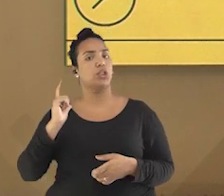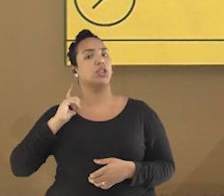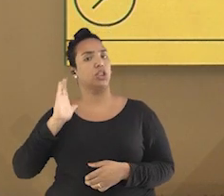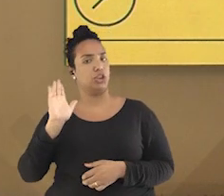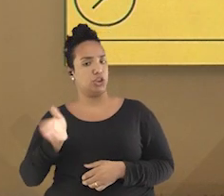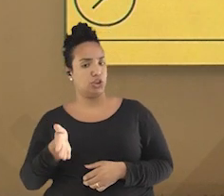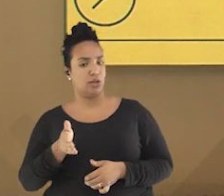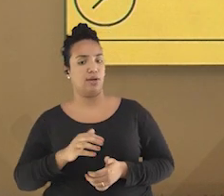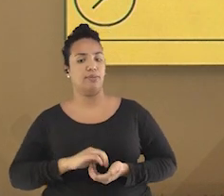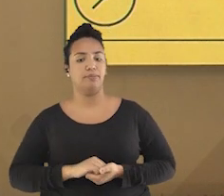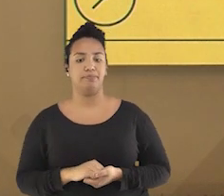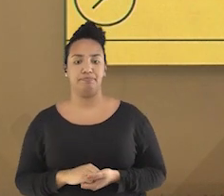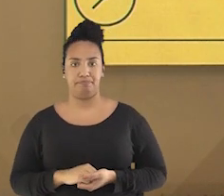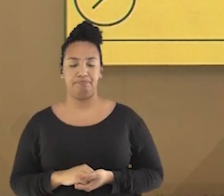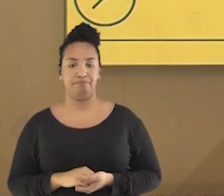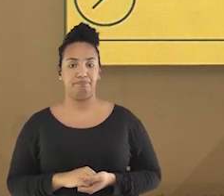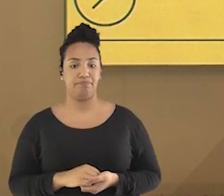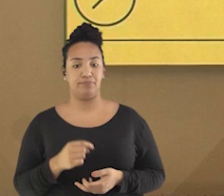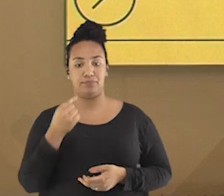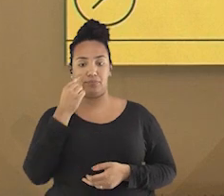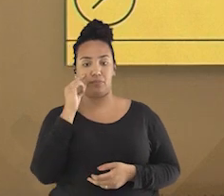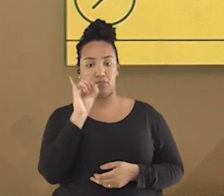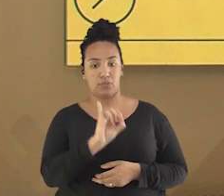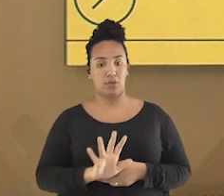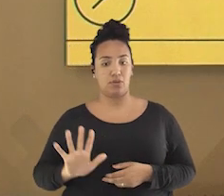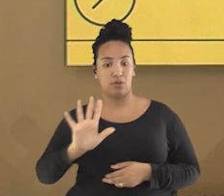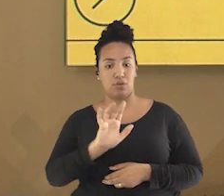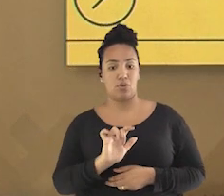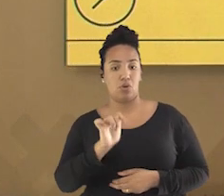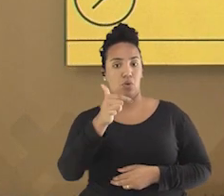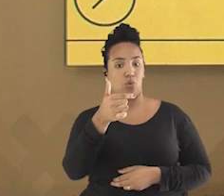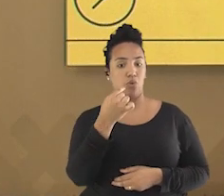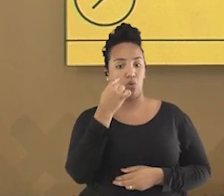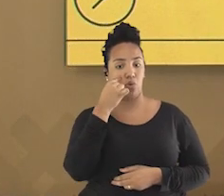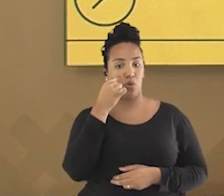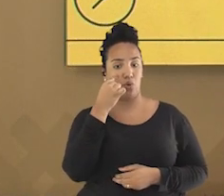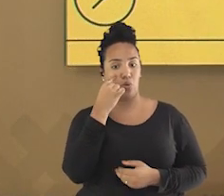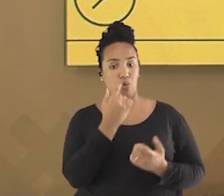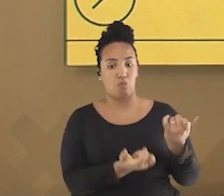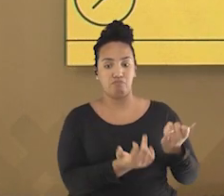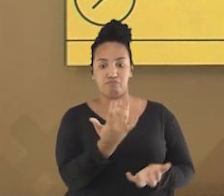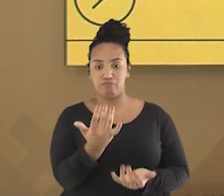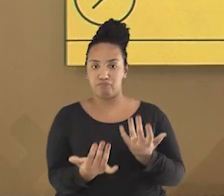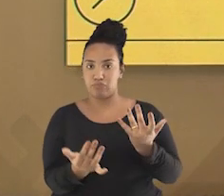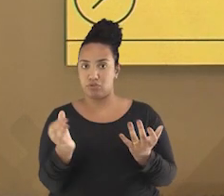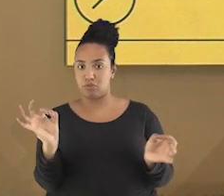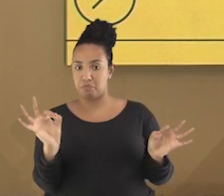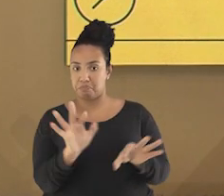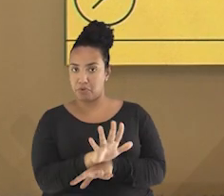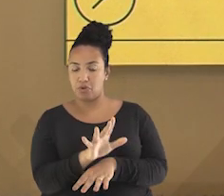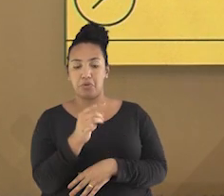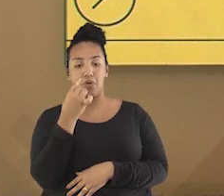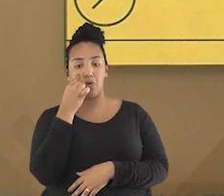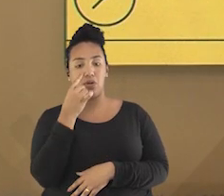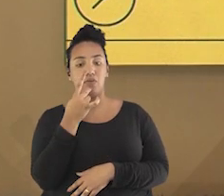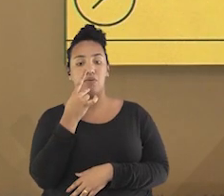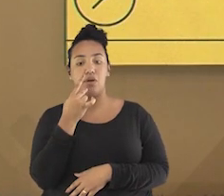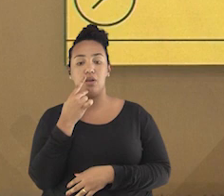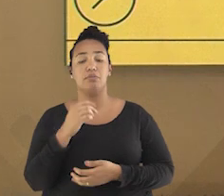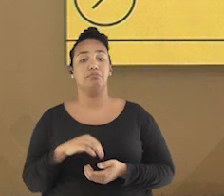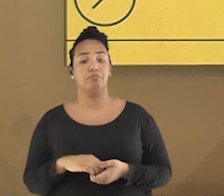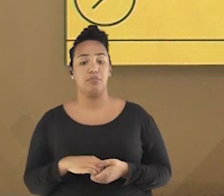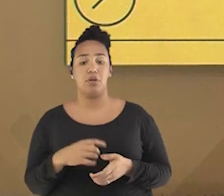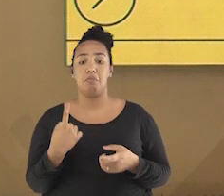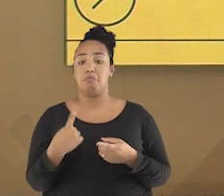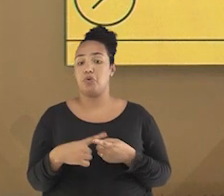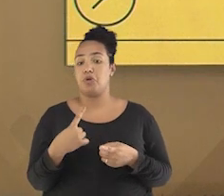controle. E aí parece uma outra cena com todo o cenário queimado e ele diz: até